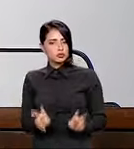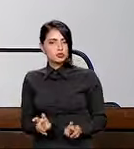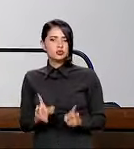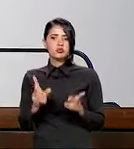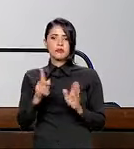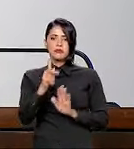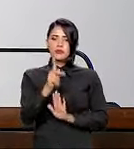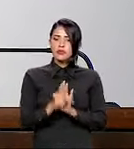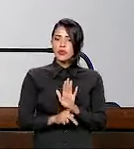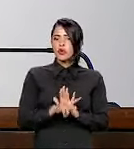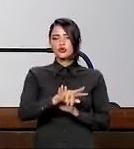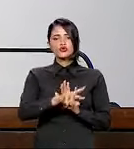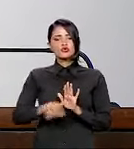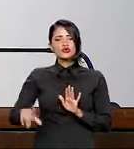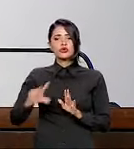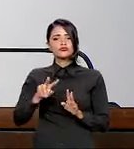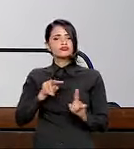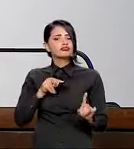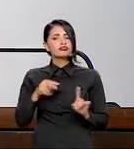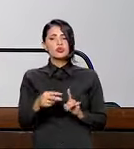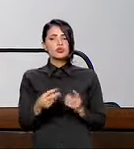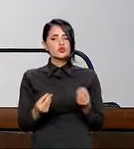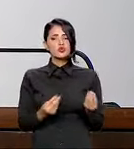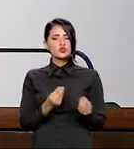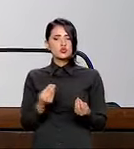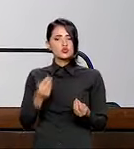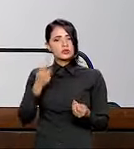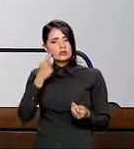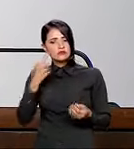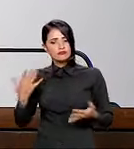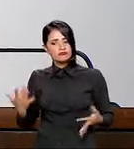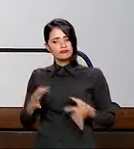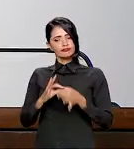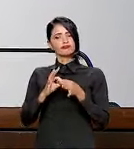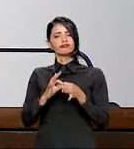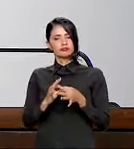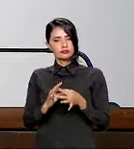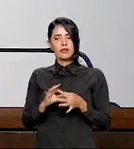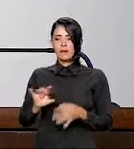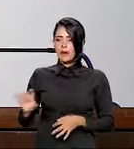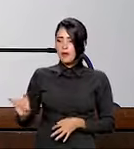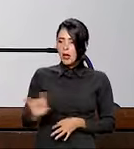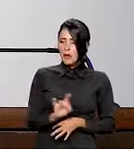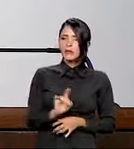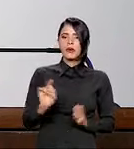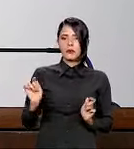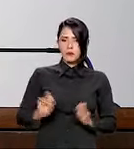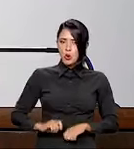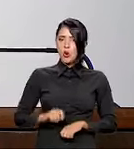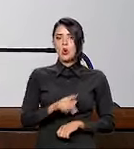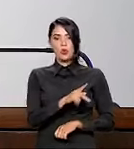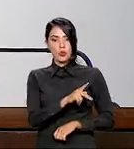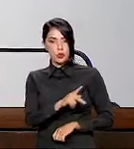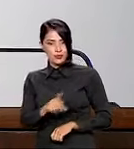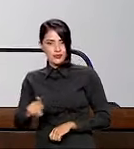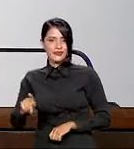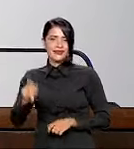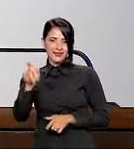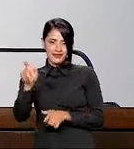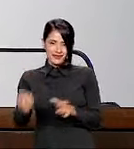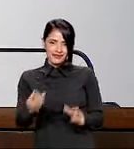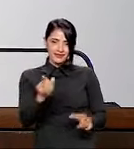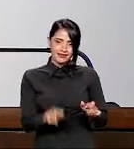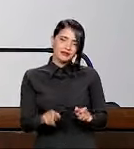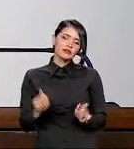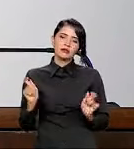os projetos e as perspectivas de integração e cada um dos chefes de Estado